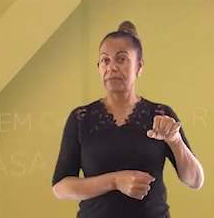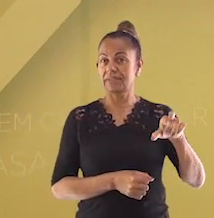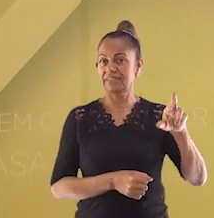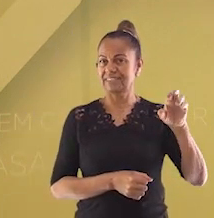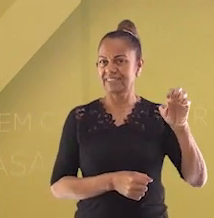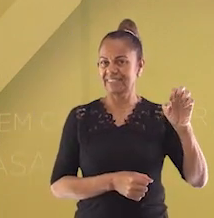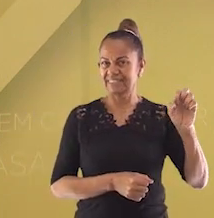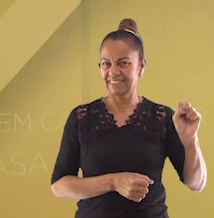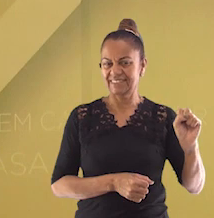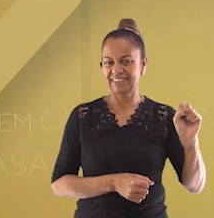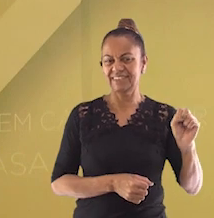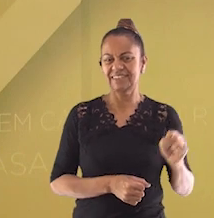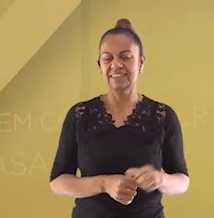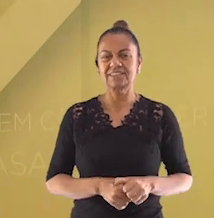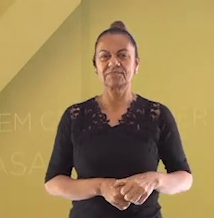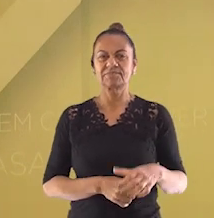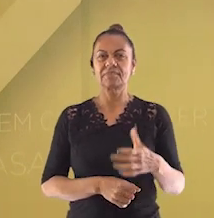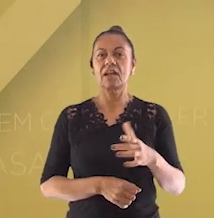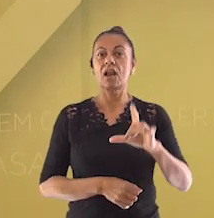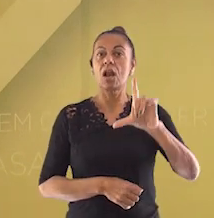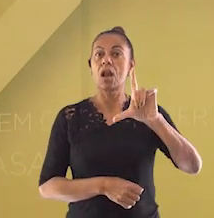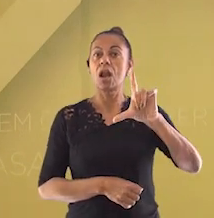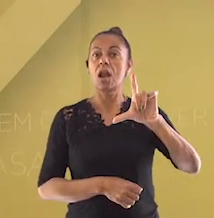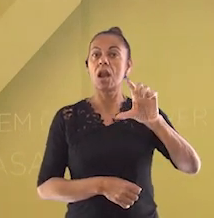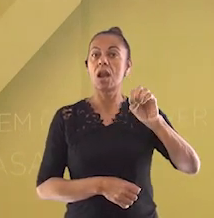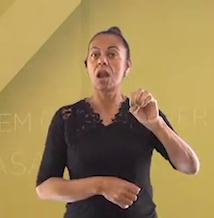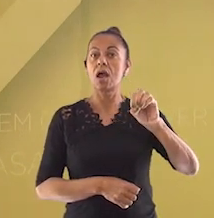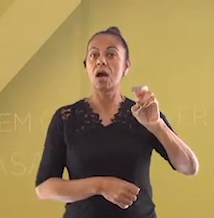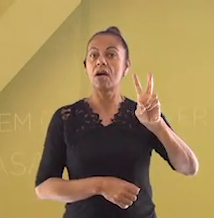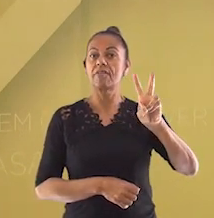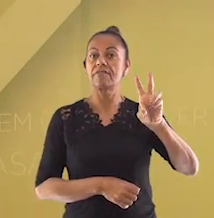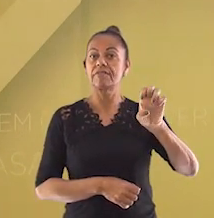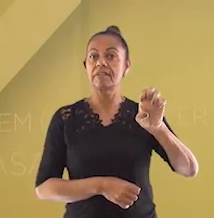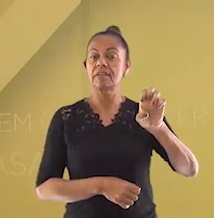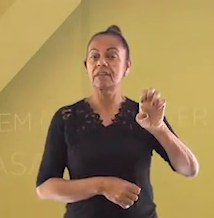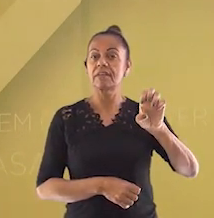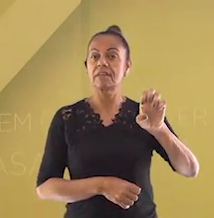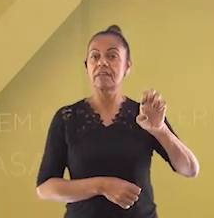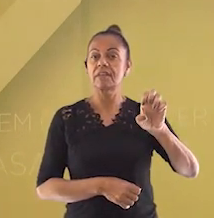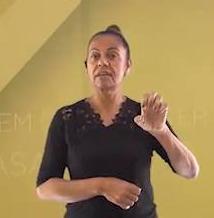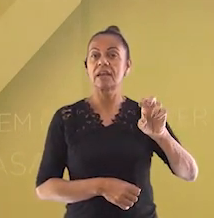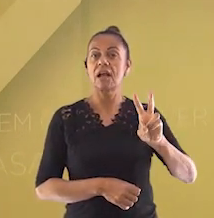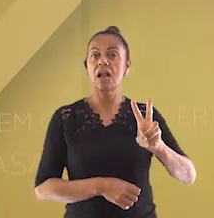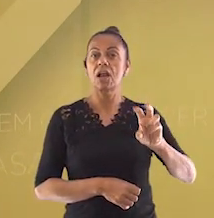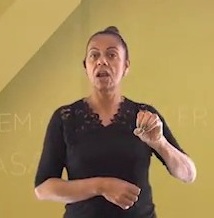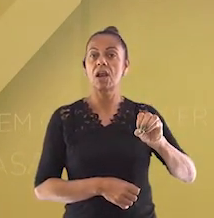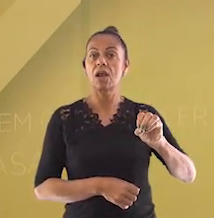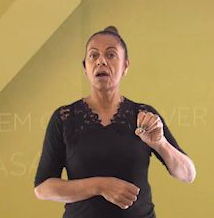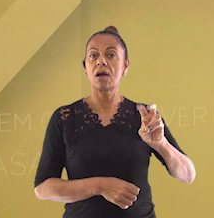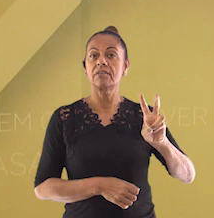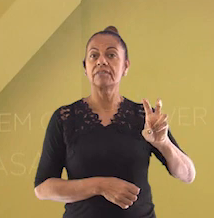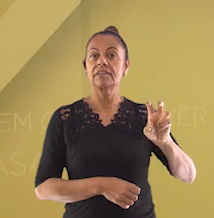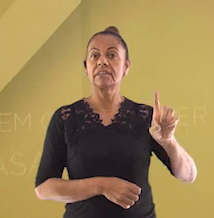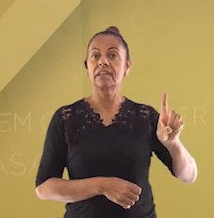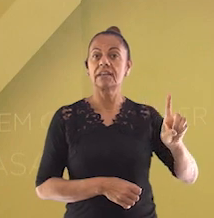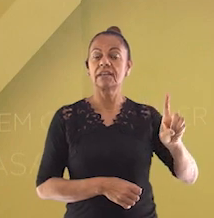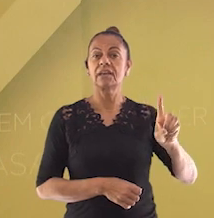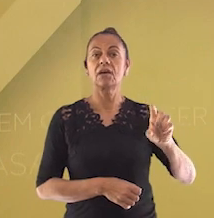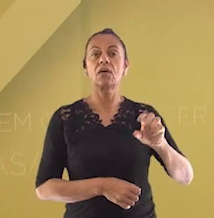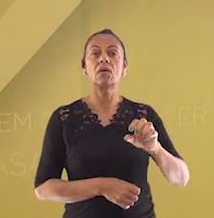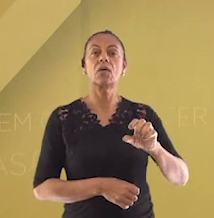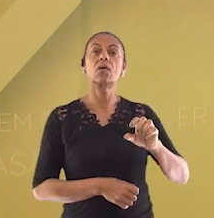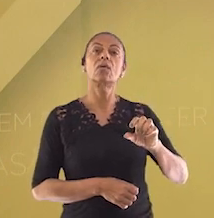love Então xi Flowers as opções são a